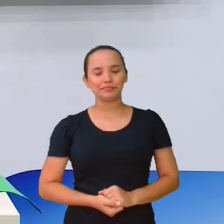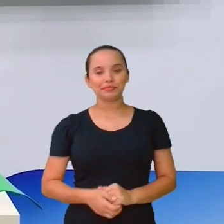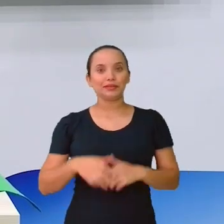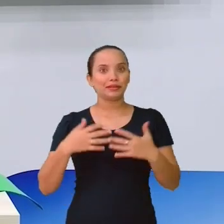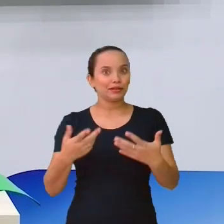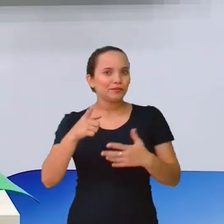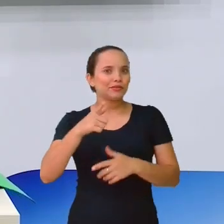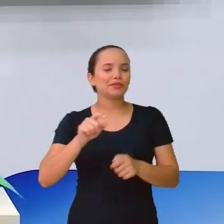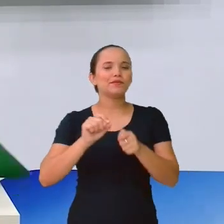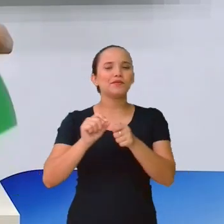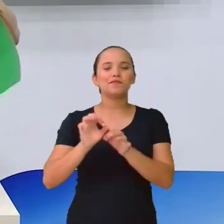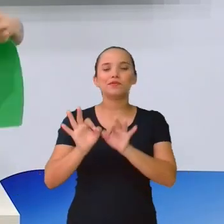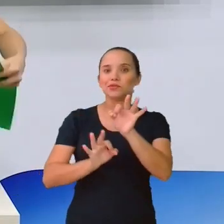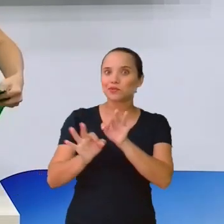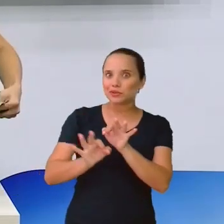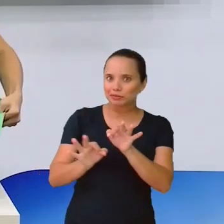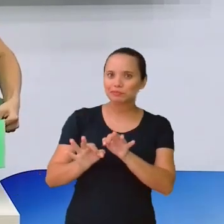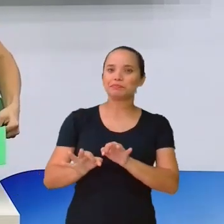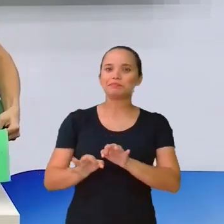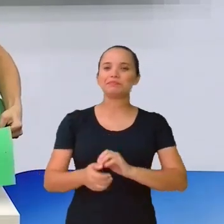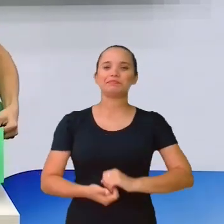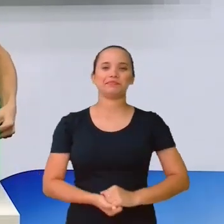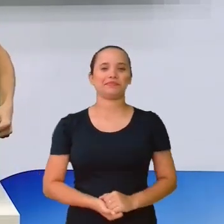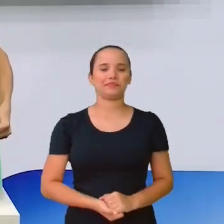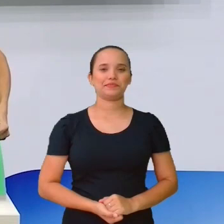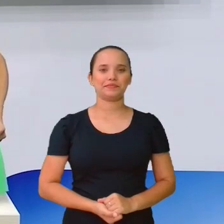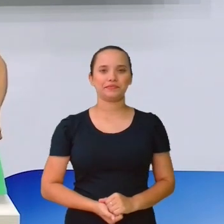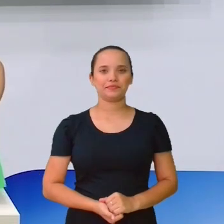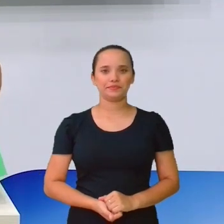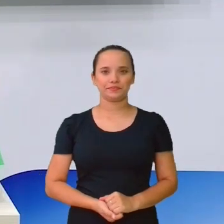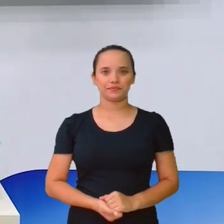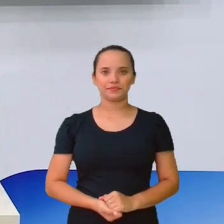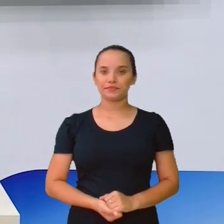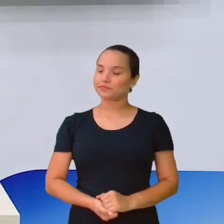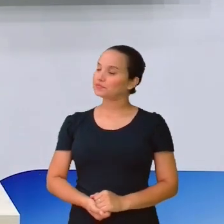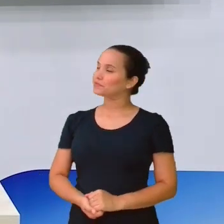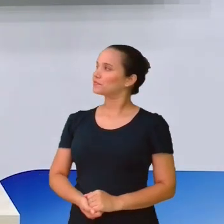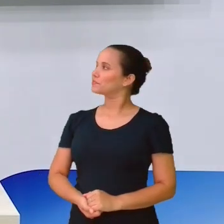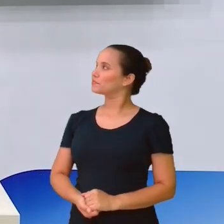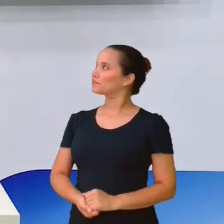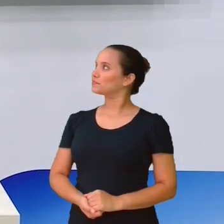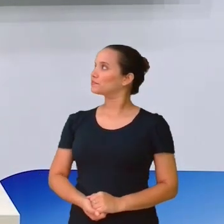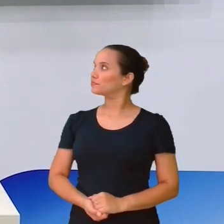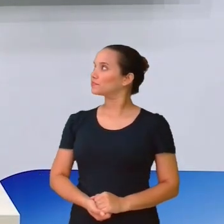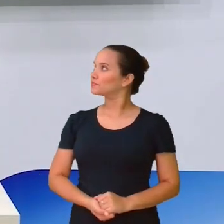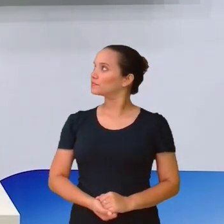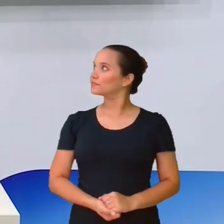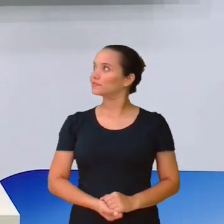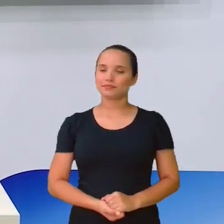faz com cuidado, tá bom? Vem aqui, ó.